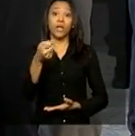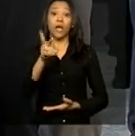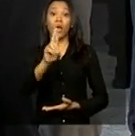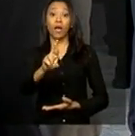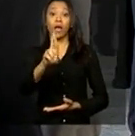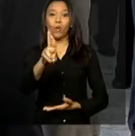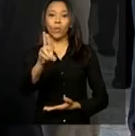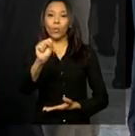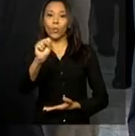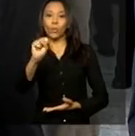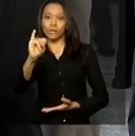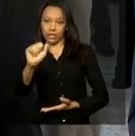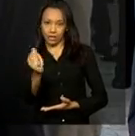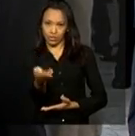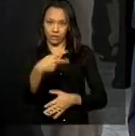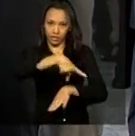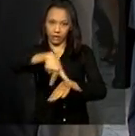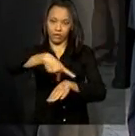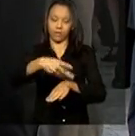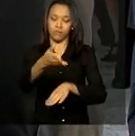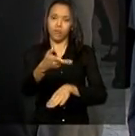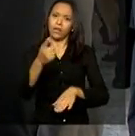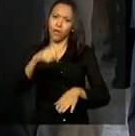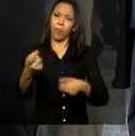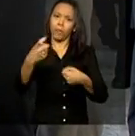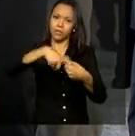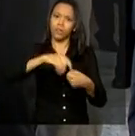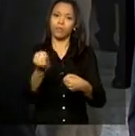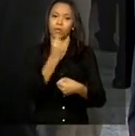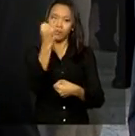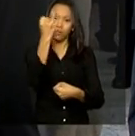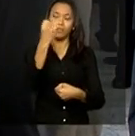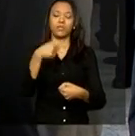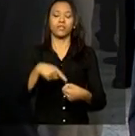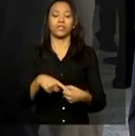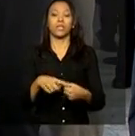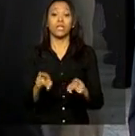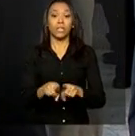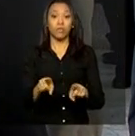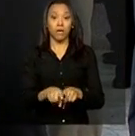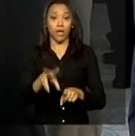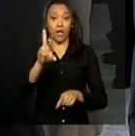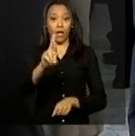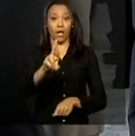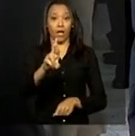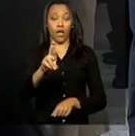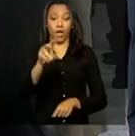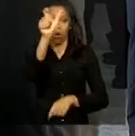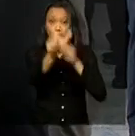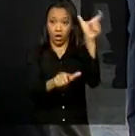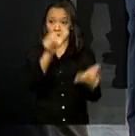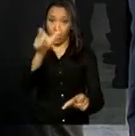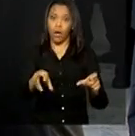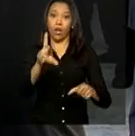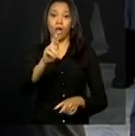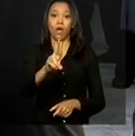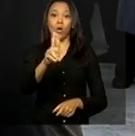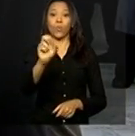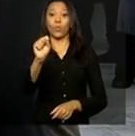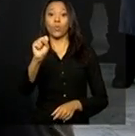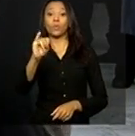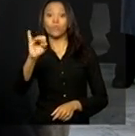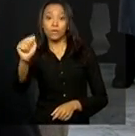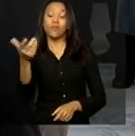Torsin. A Rússia que é um parceiro importante dentro dos BRICS, né, e os russos têm bastante interesse em desenvolver mais parcerias com o